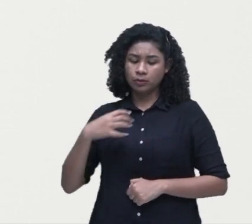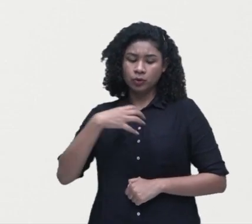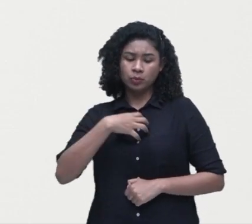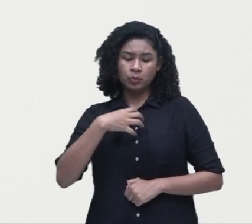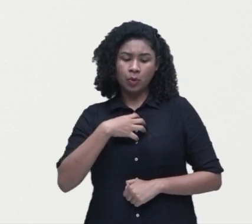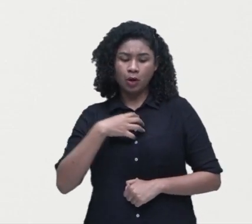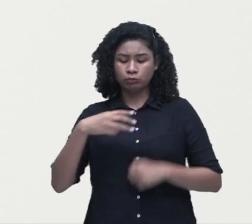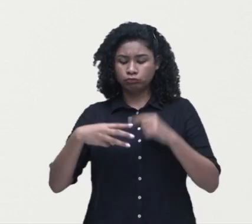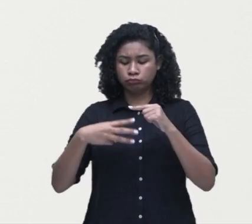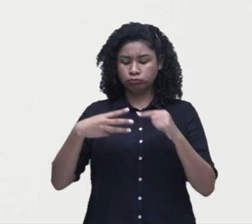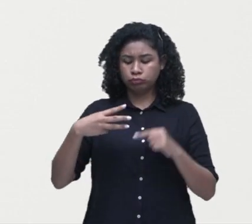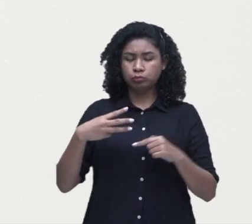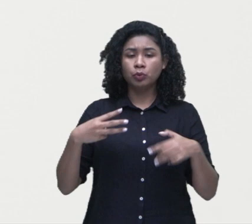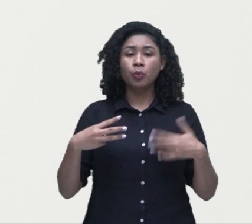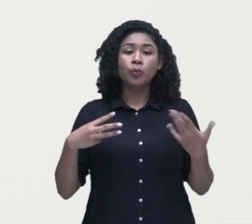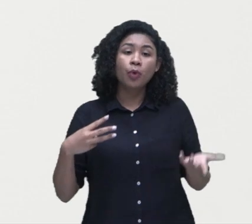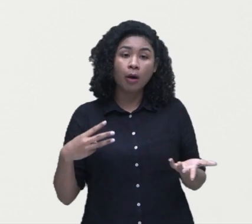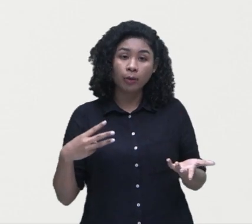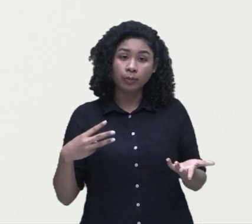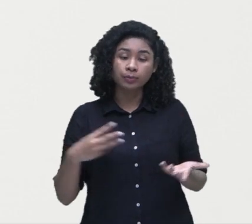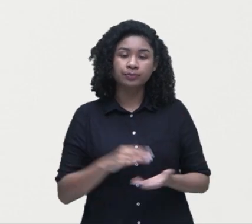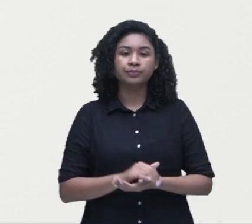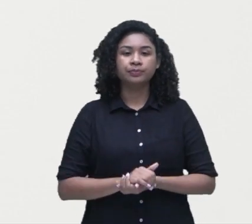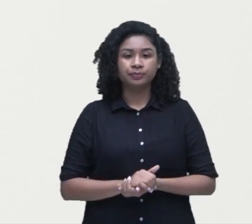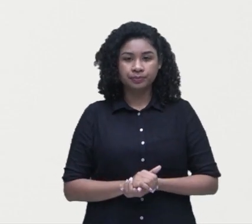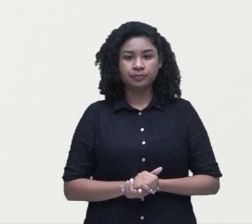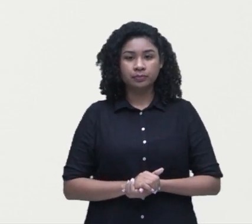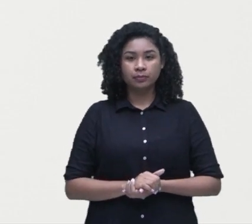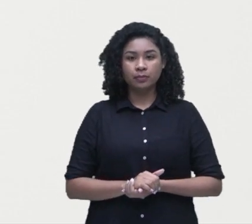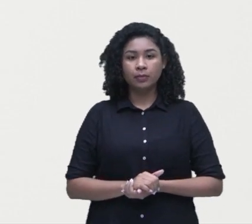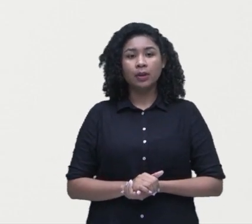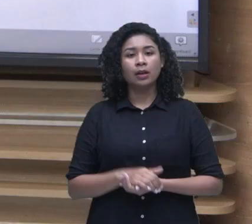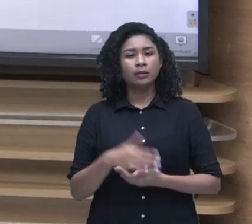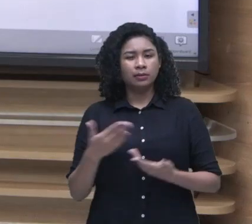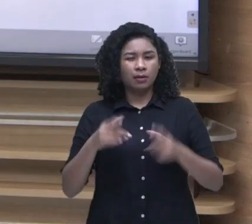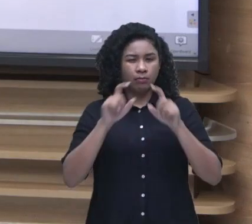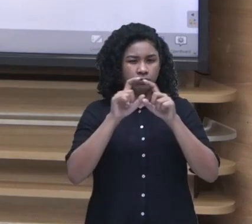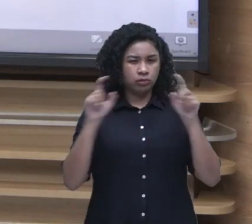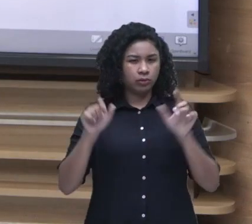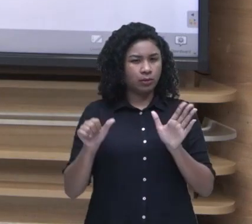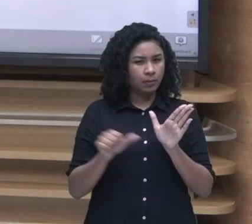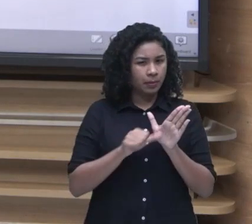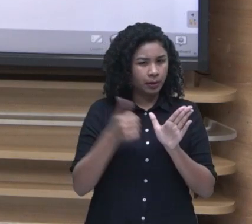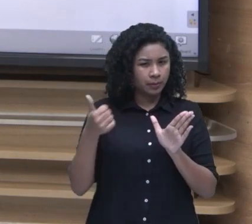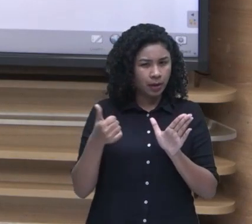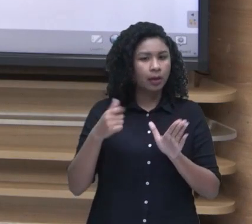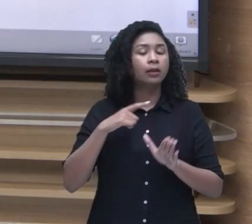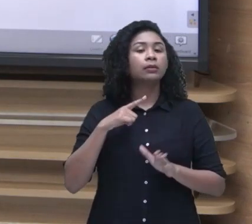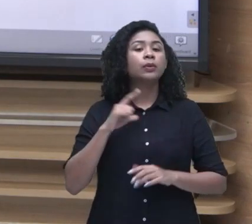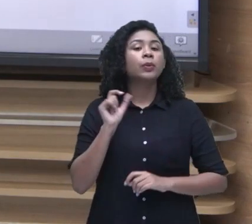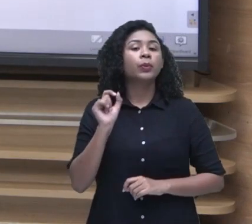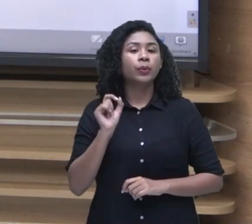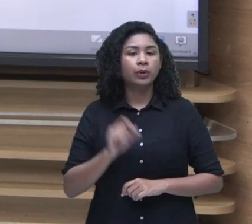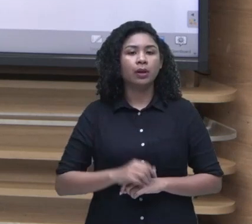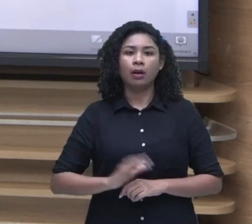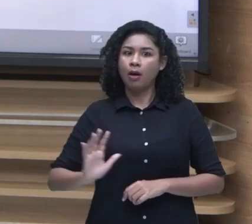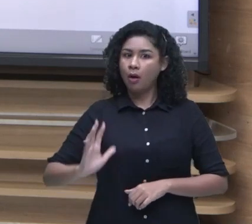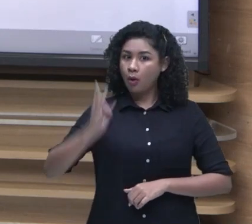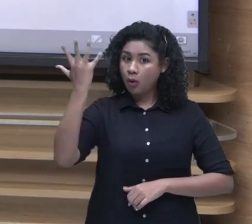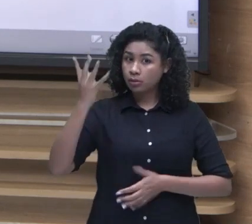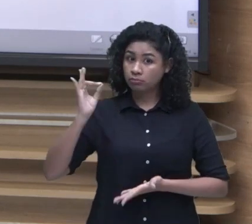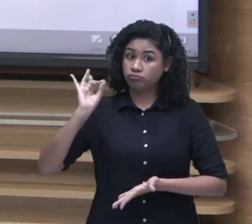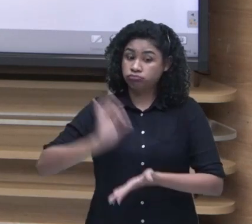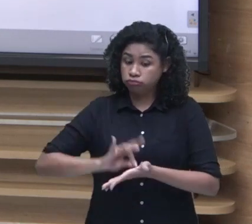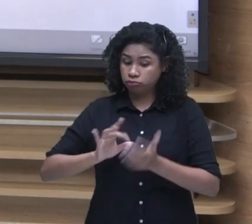Veja que que na primeira, né, está falando aqui que foram fatos que aconteceram. E